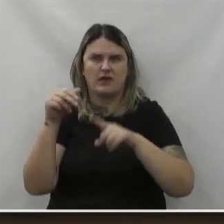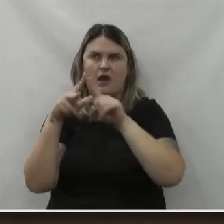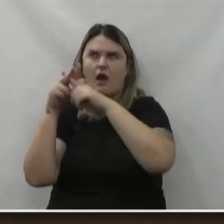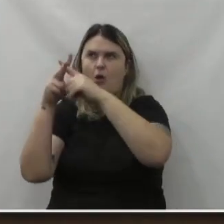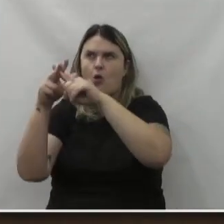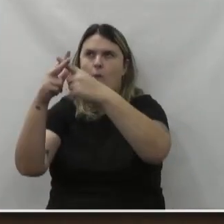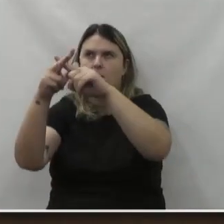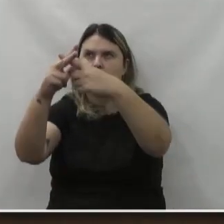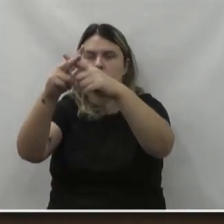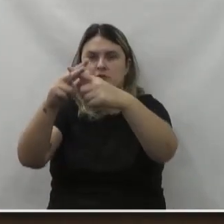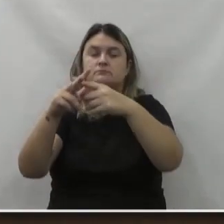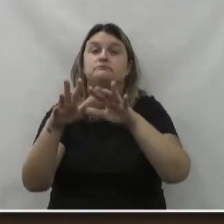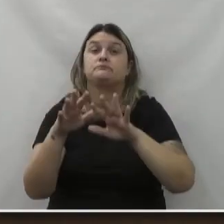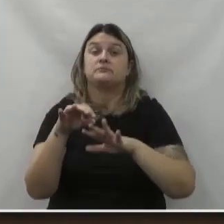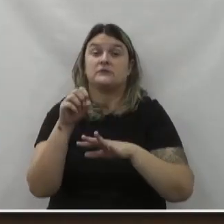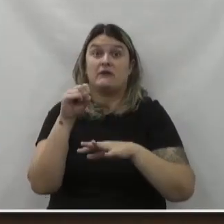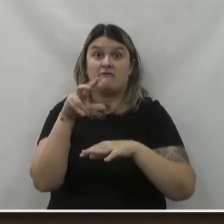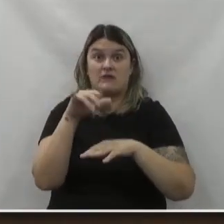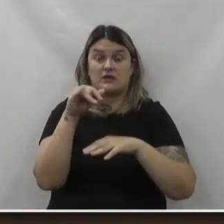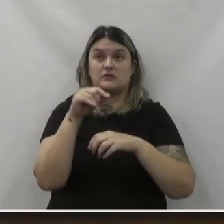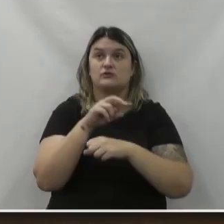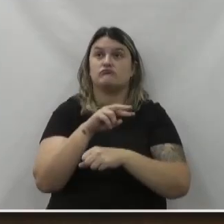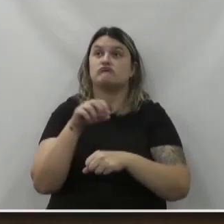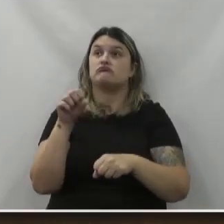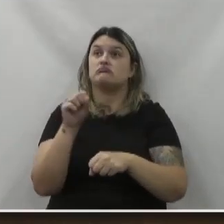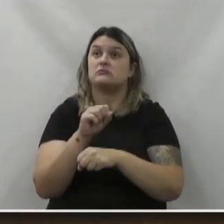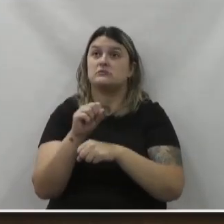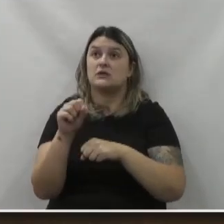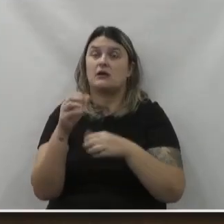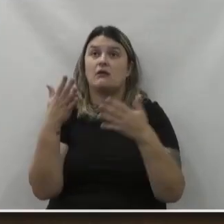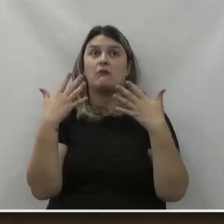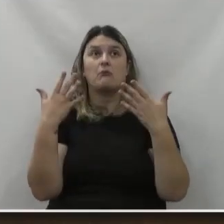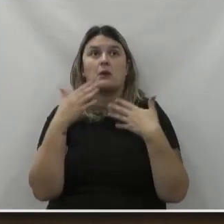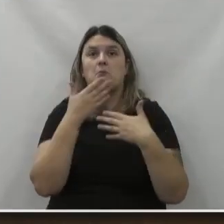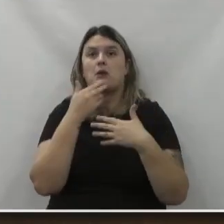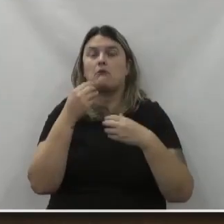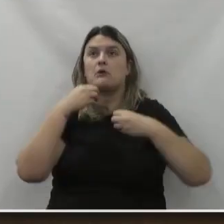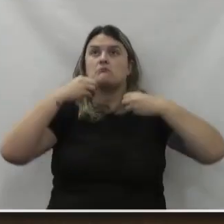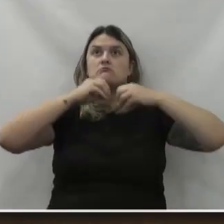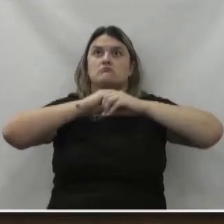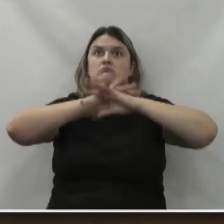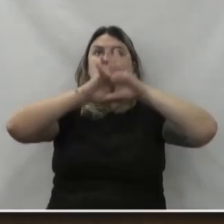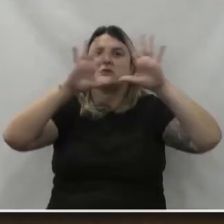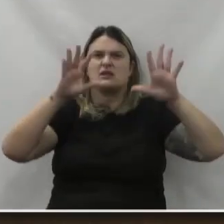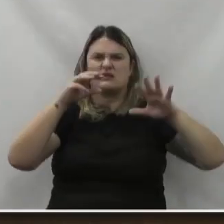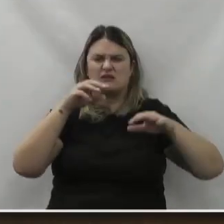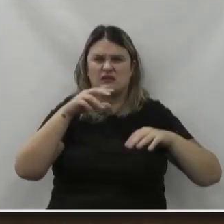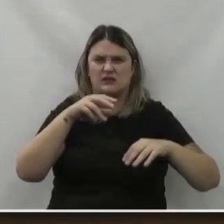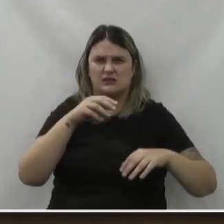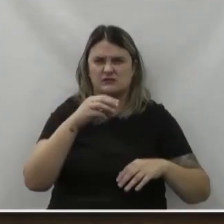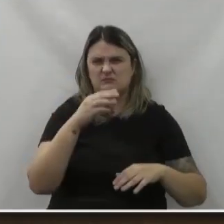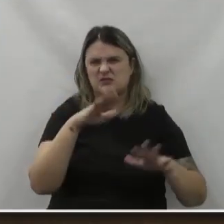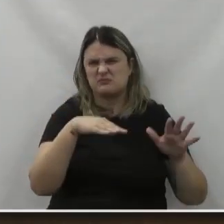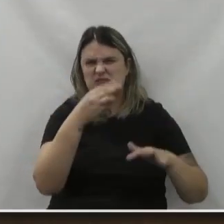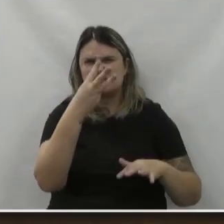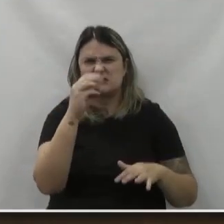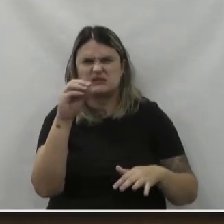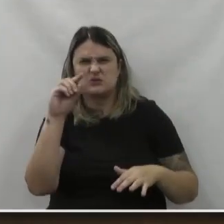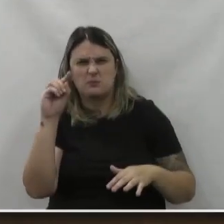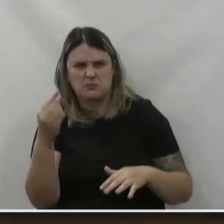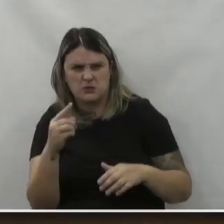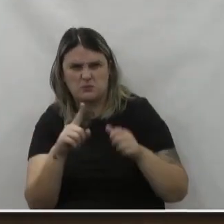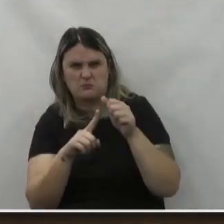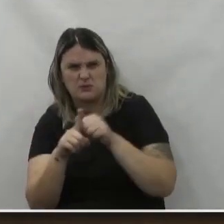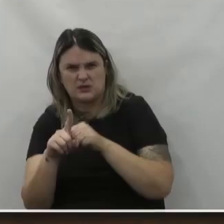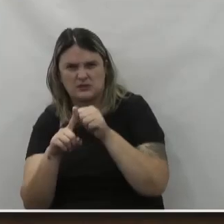condições. E quando você passar para LED, esse consumo de 300 mil por mês,